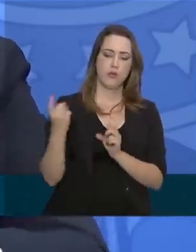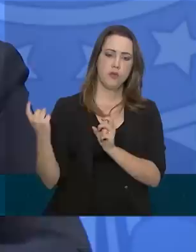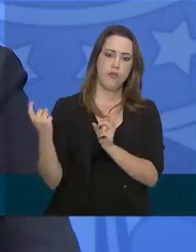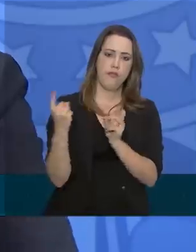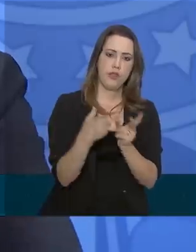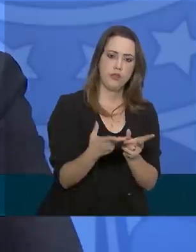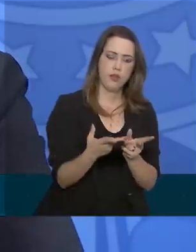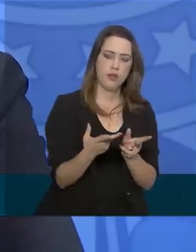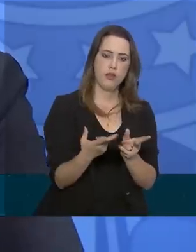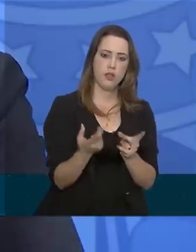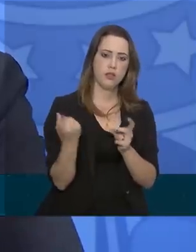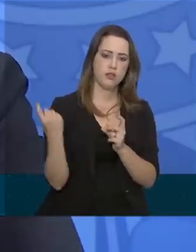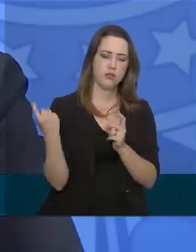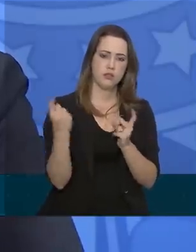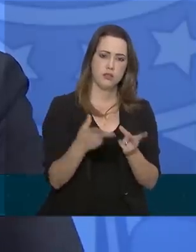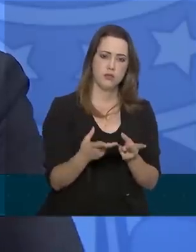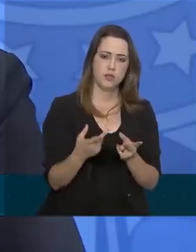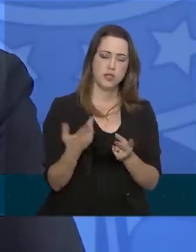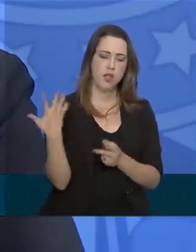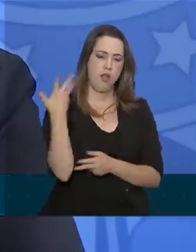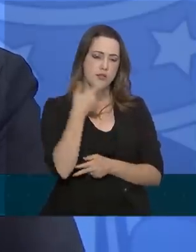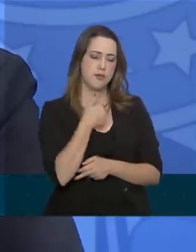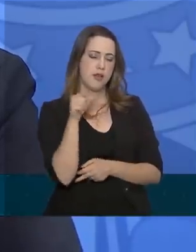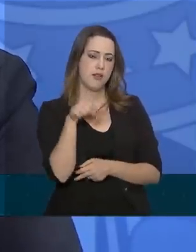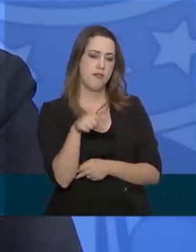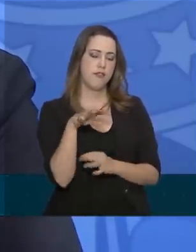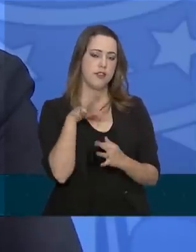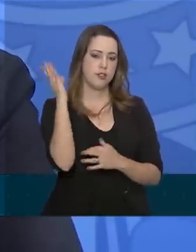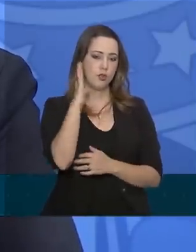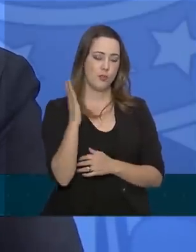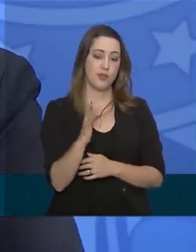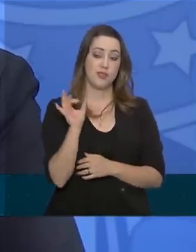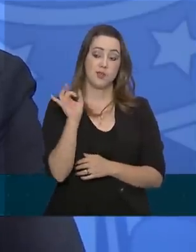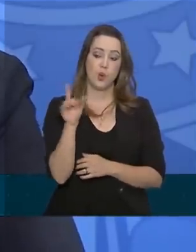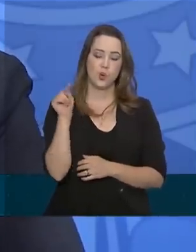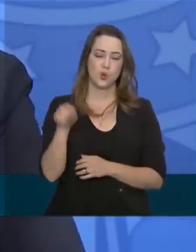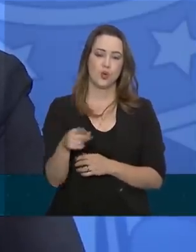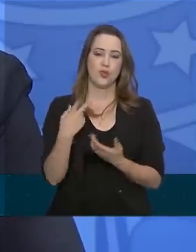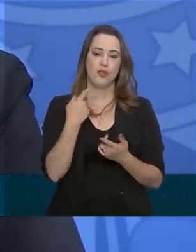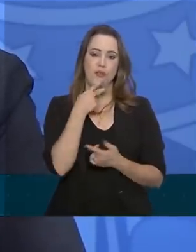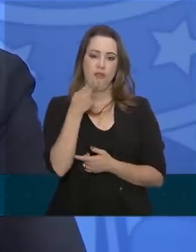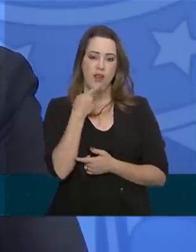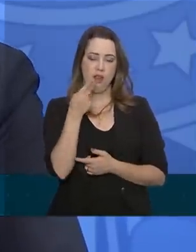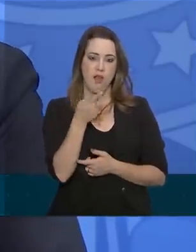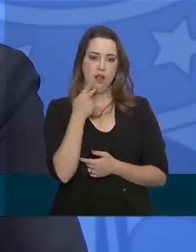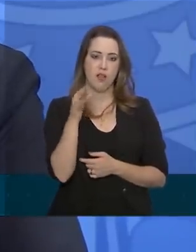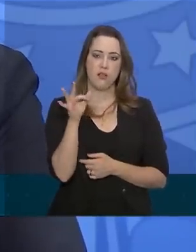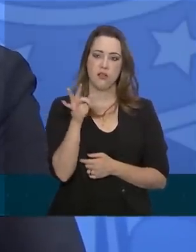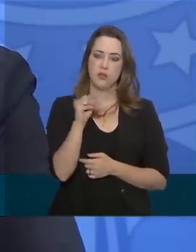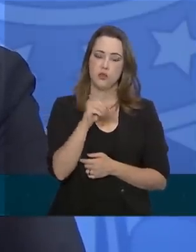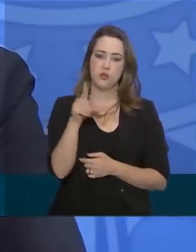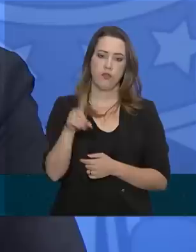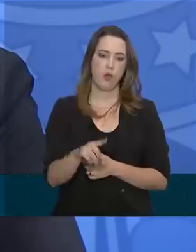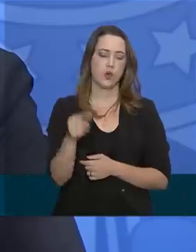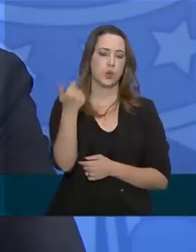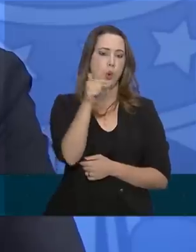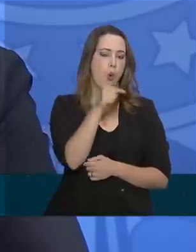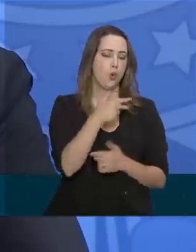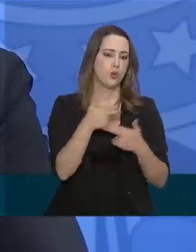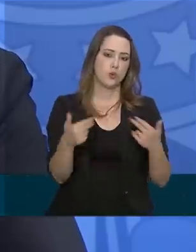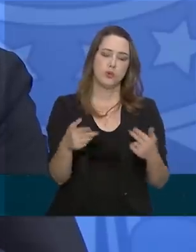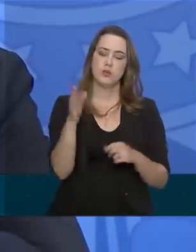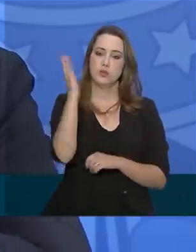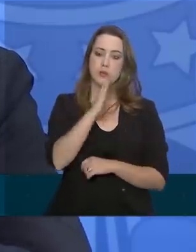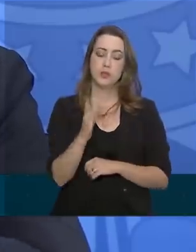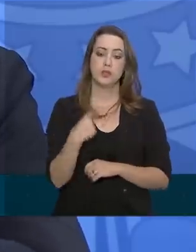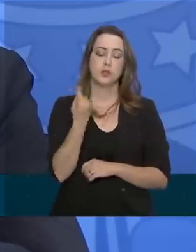mostrar as maravilhas do brasil não só no tocante a essa coleção de fotos gosto bem outras no brasil